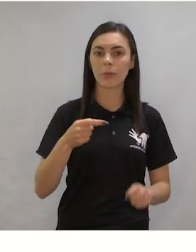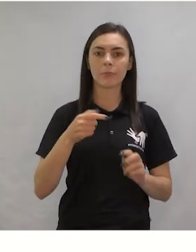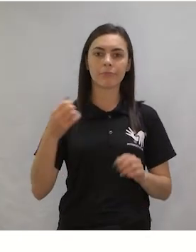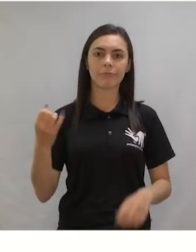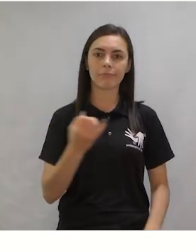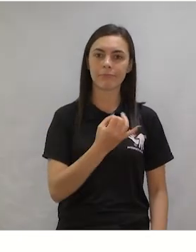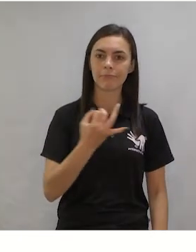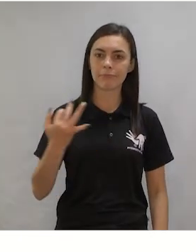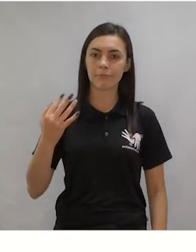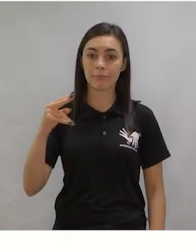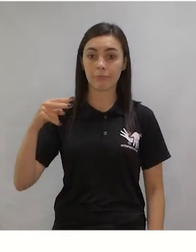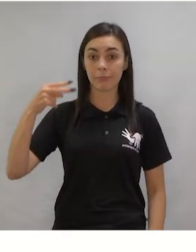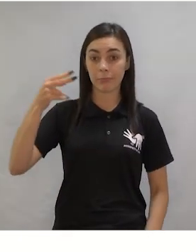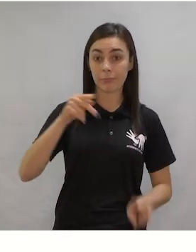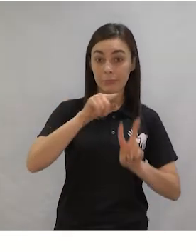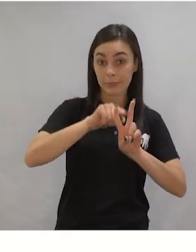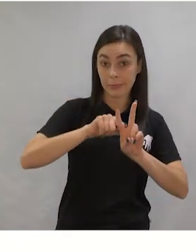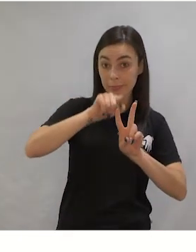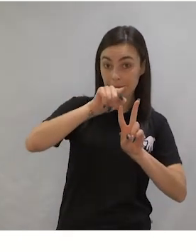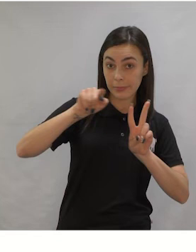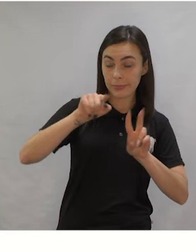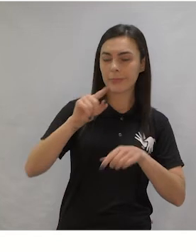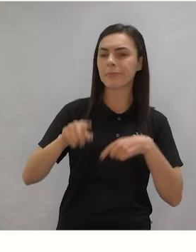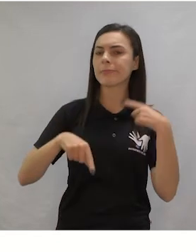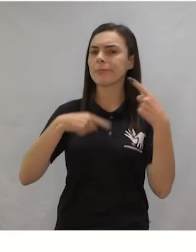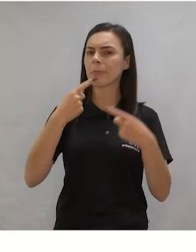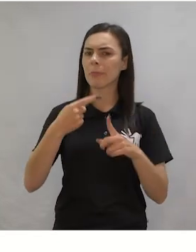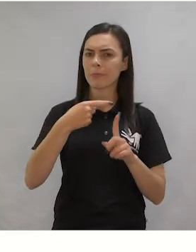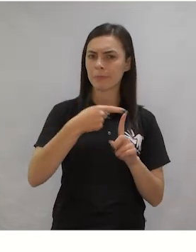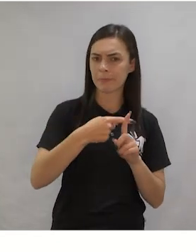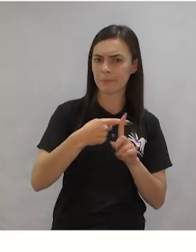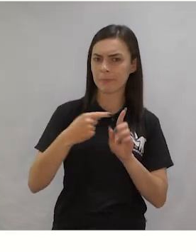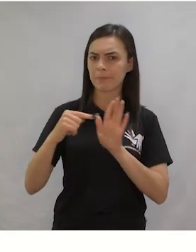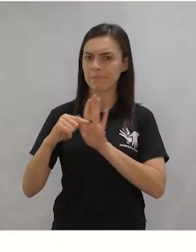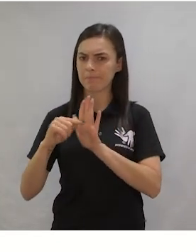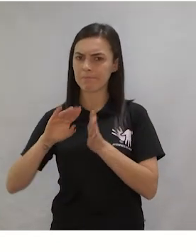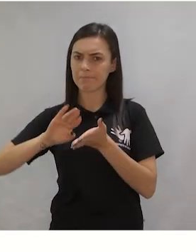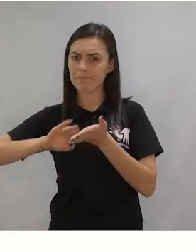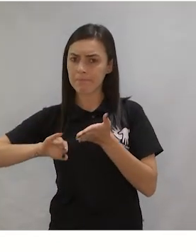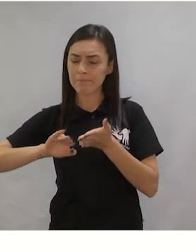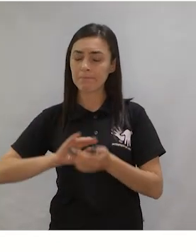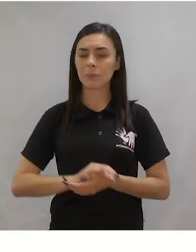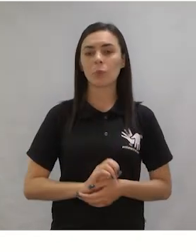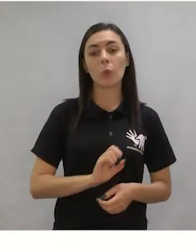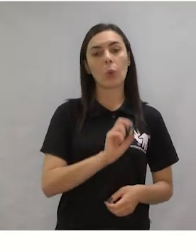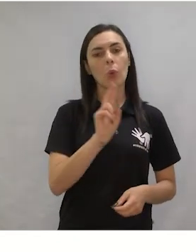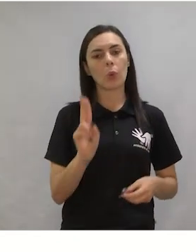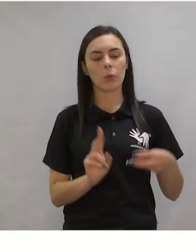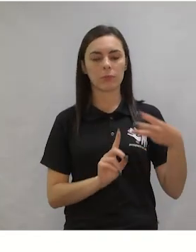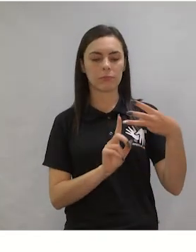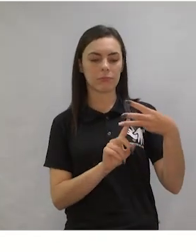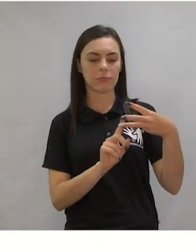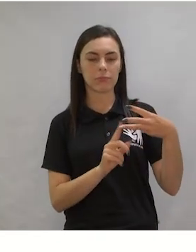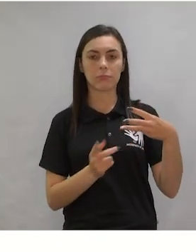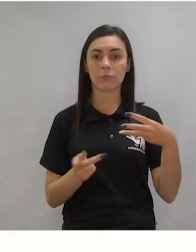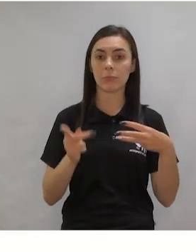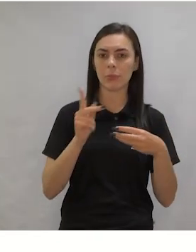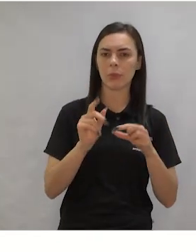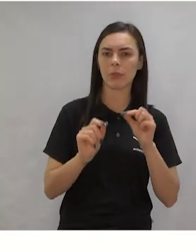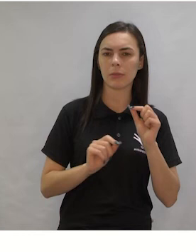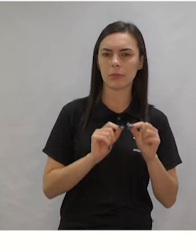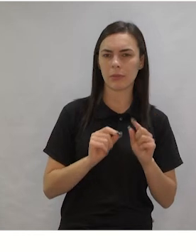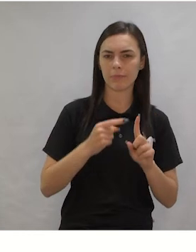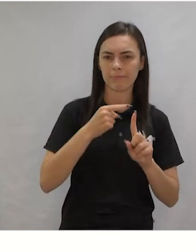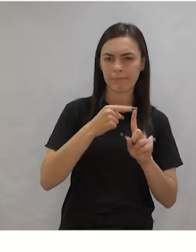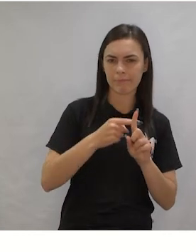depois resolver as potências e a raiz e depois por fim a adição e subtração? Ou então eu tenho que primeiro